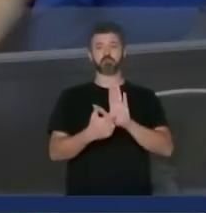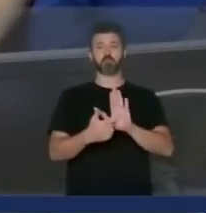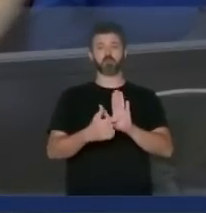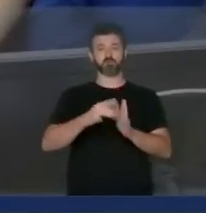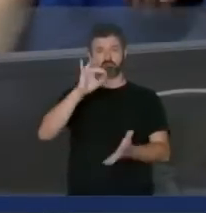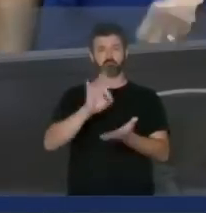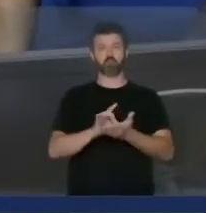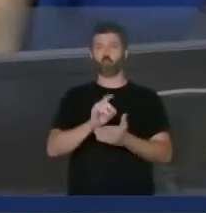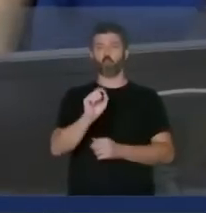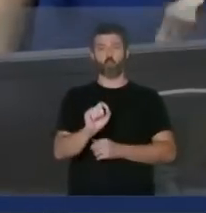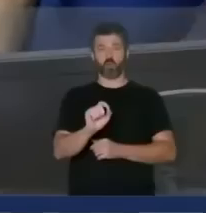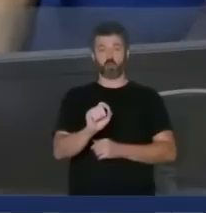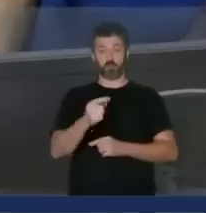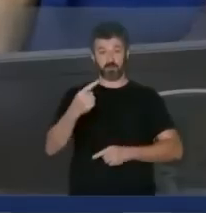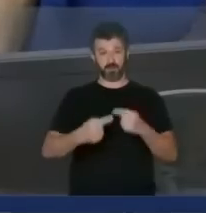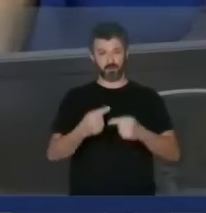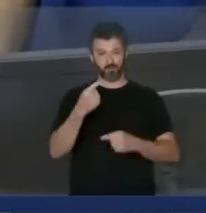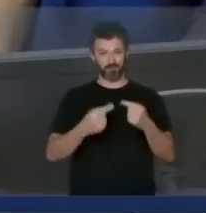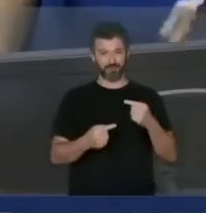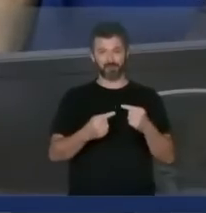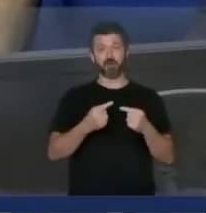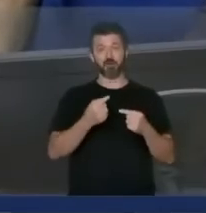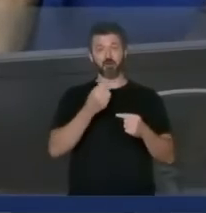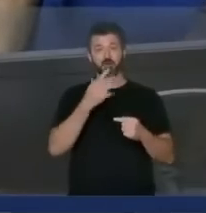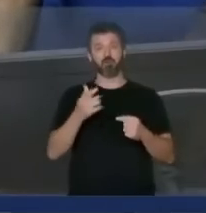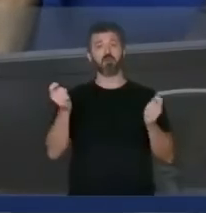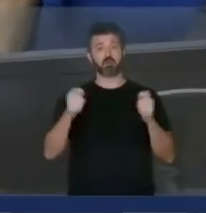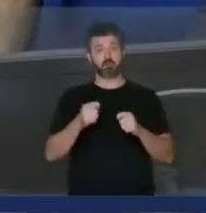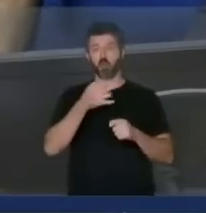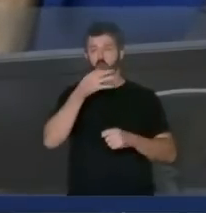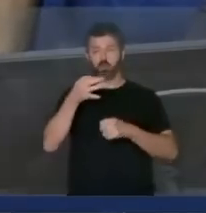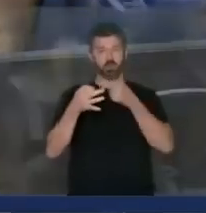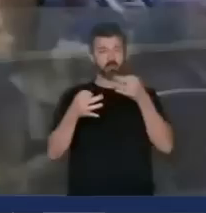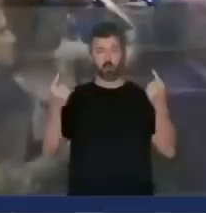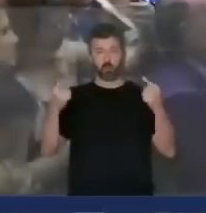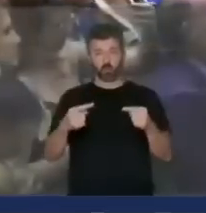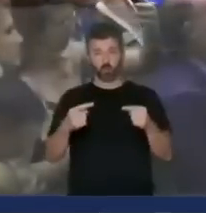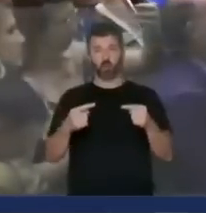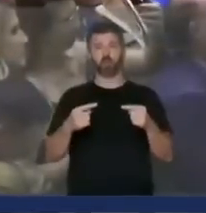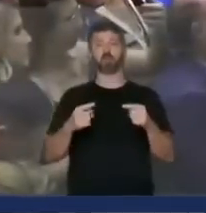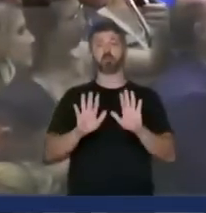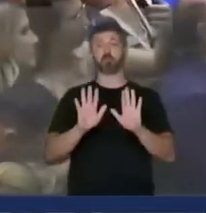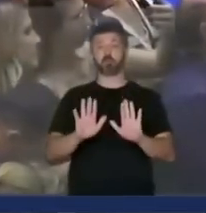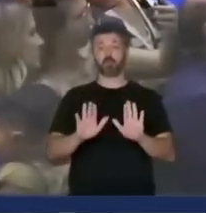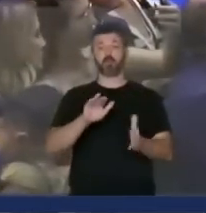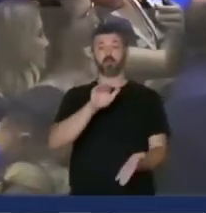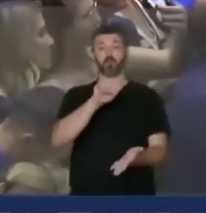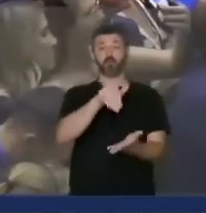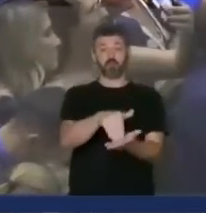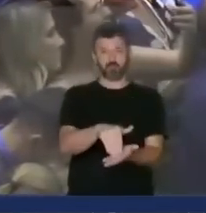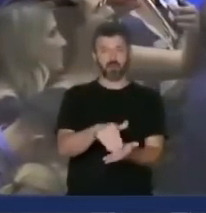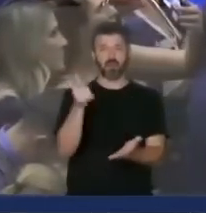de que, na boa política, é possível divergir, debater, mas, ao final,